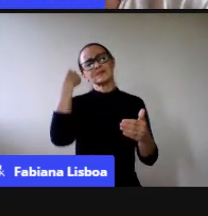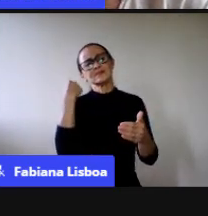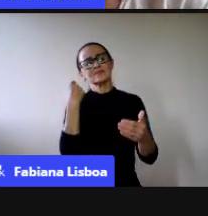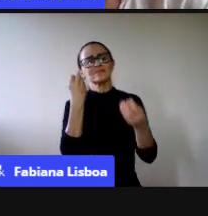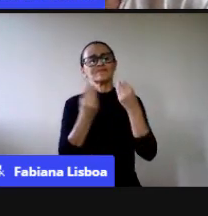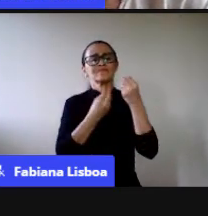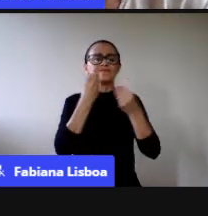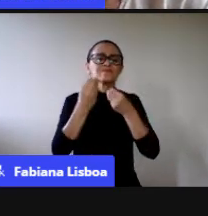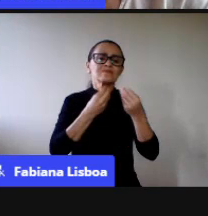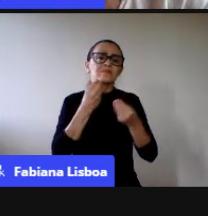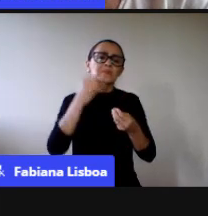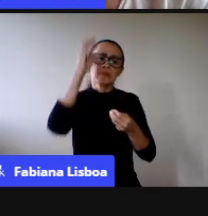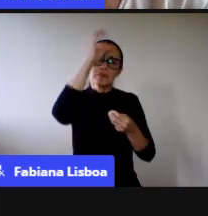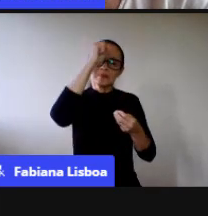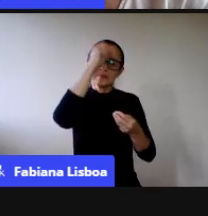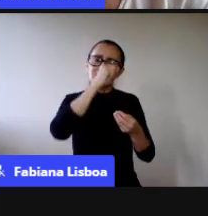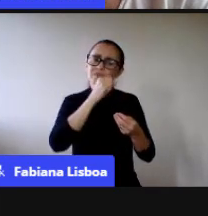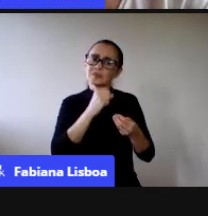colonizadora.